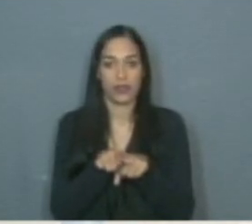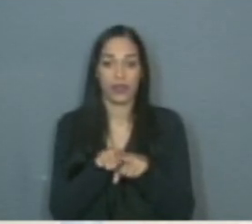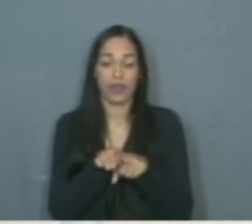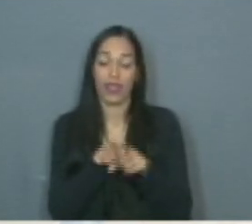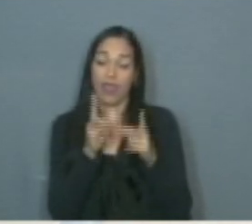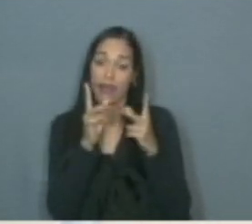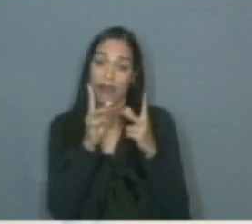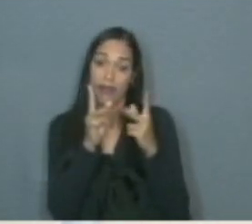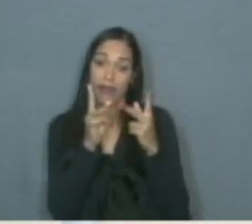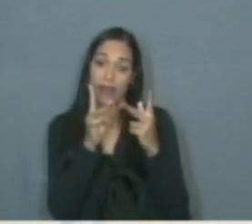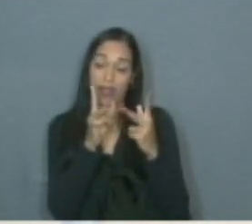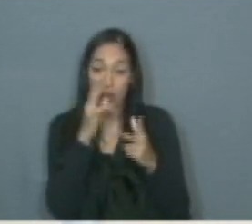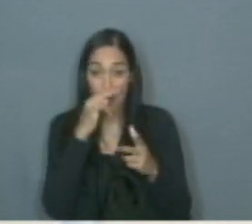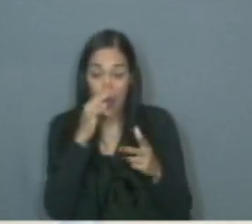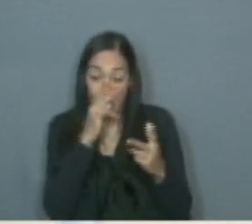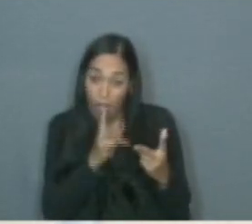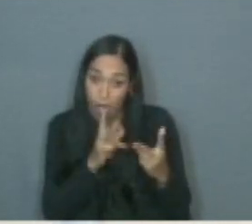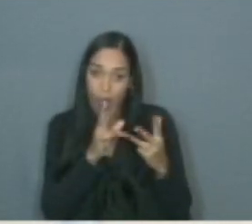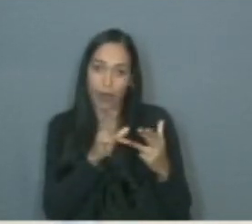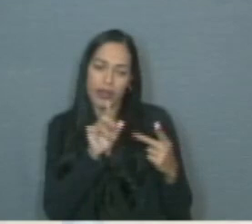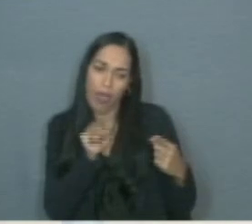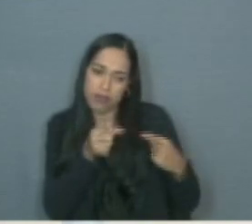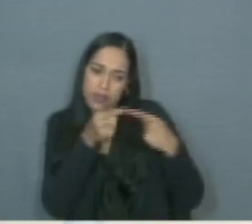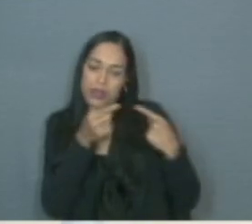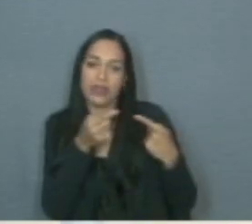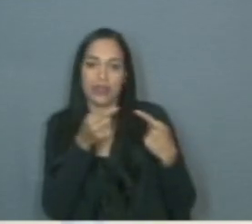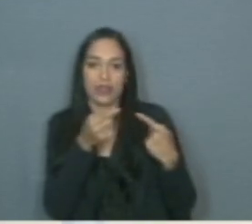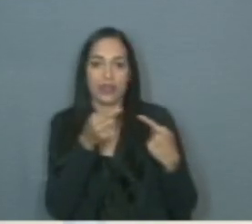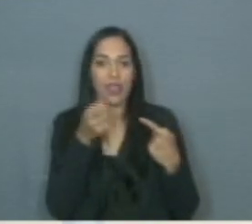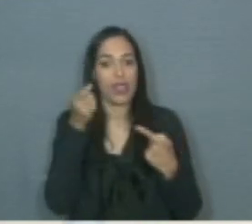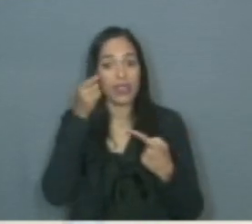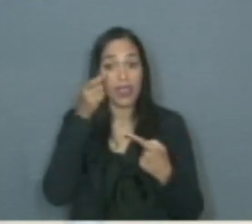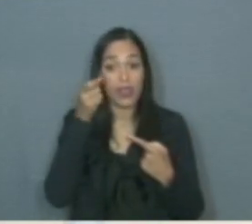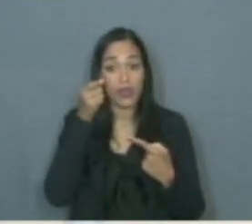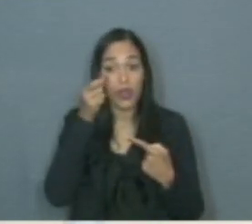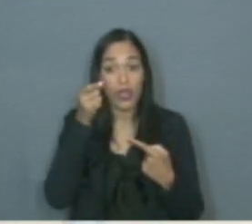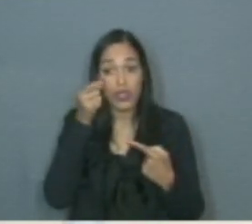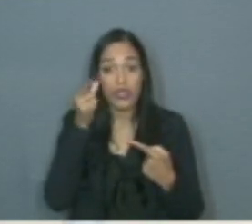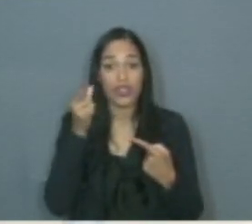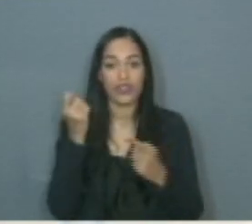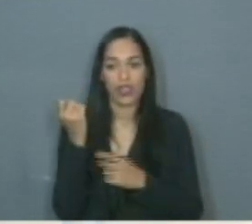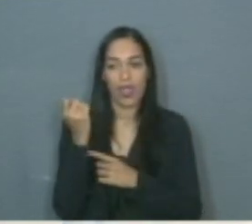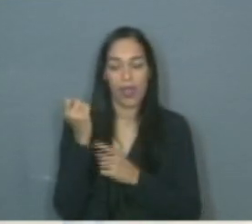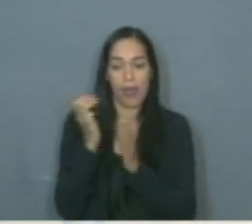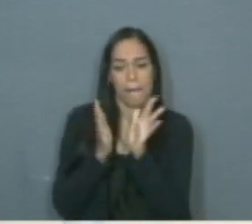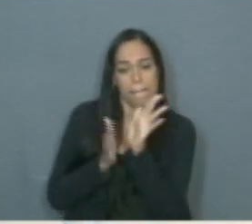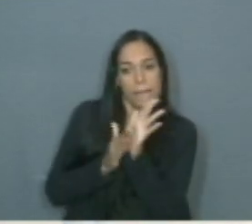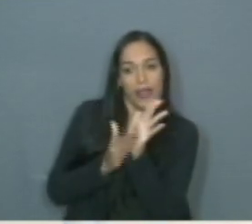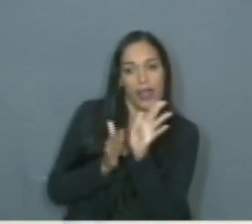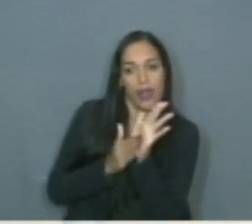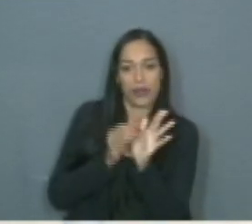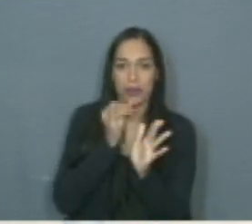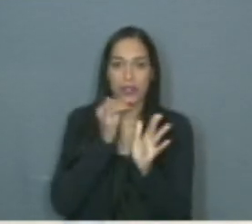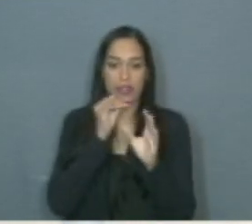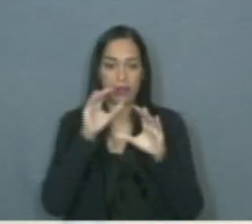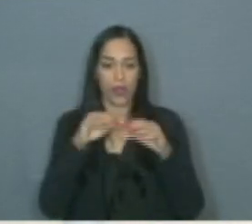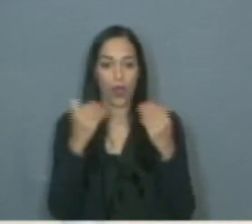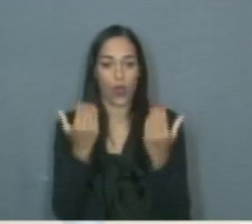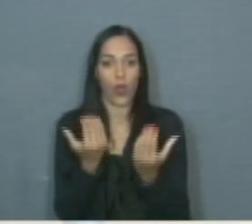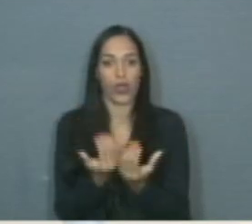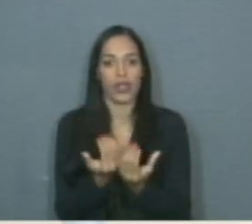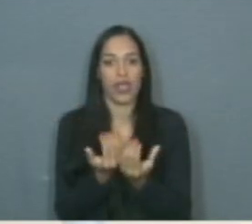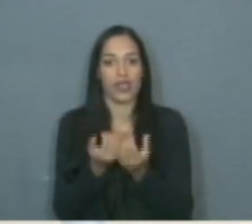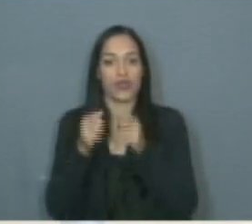conivência, diante de ideologias que aplaudem que, por exemplo, o Congresso Nacional seja